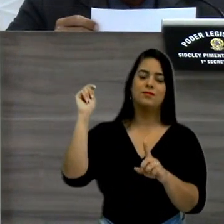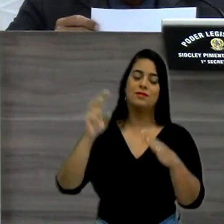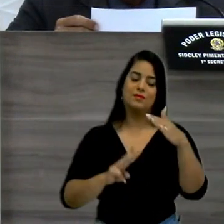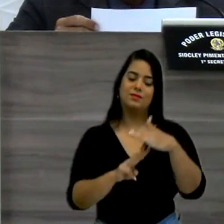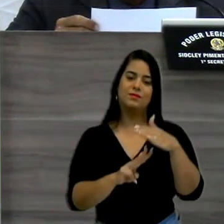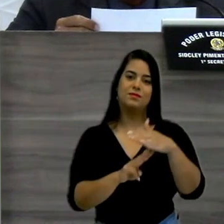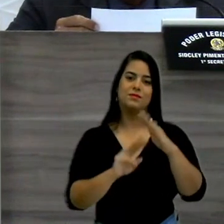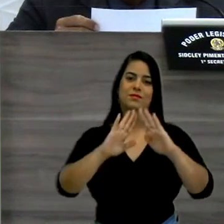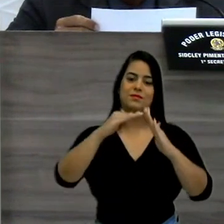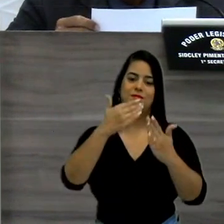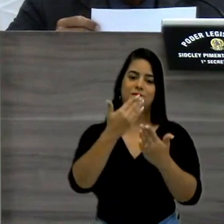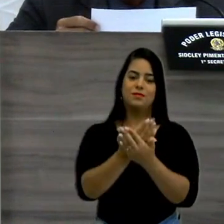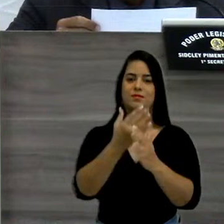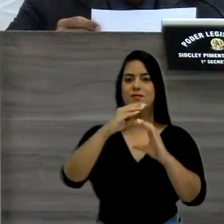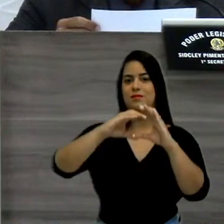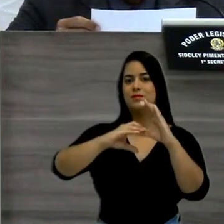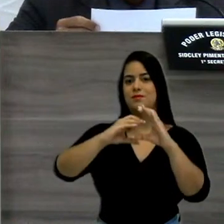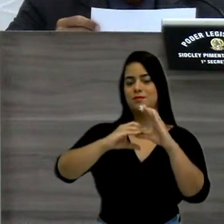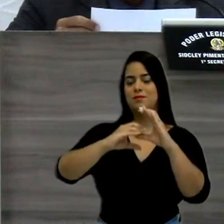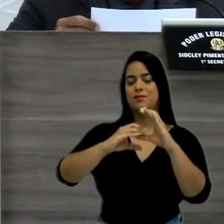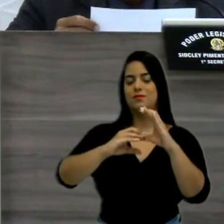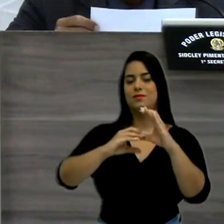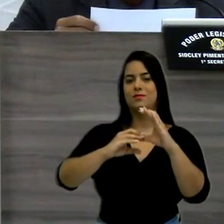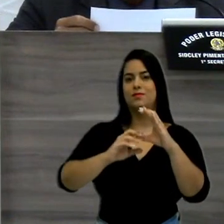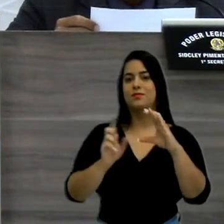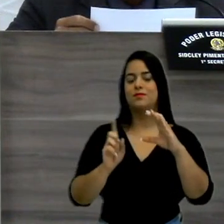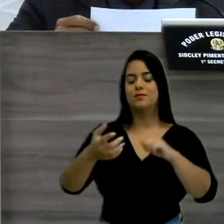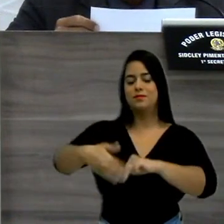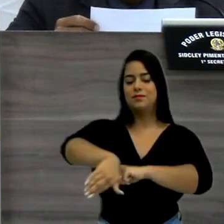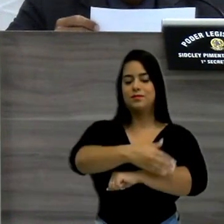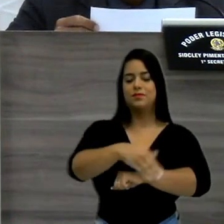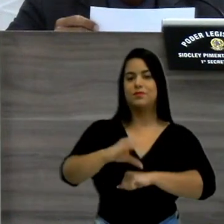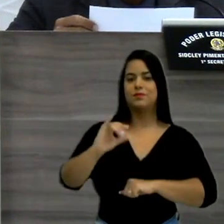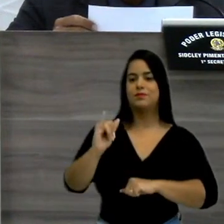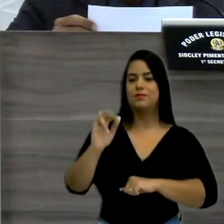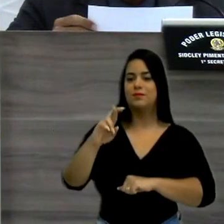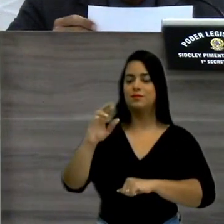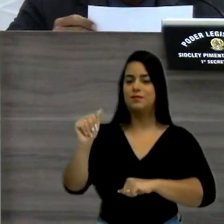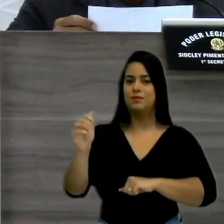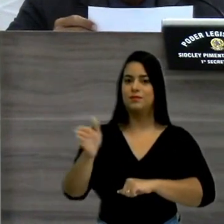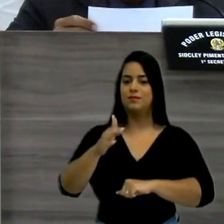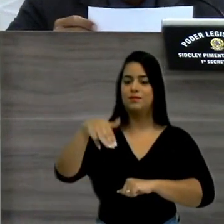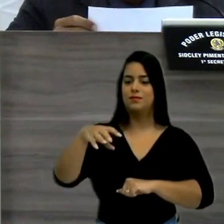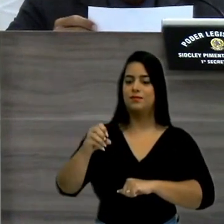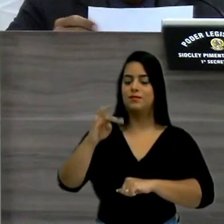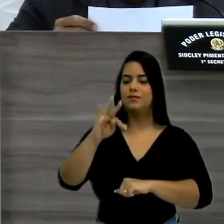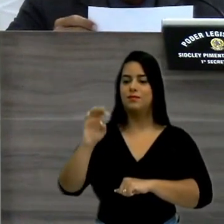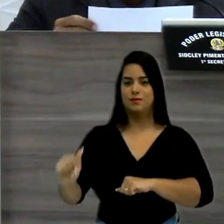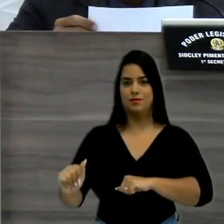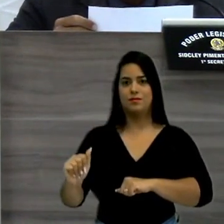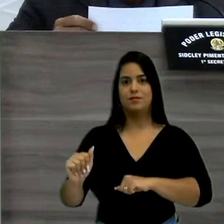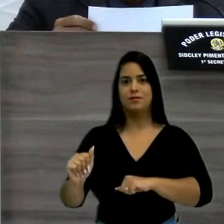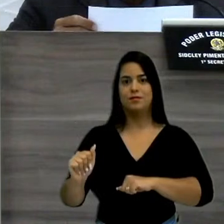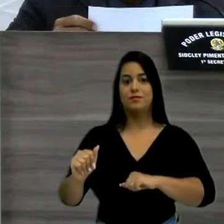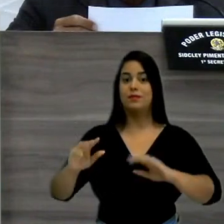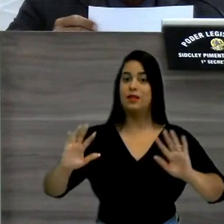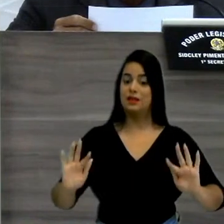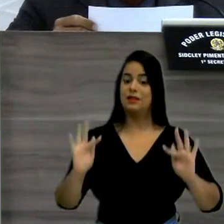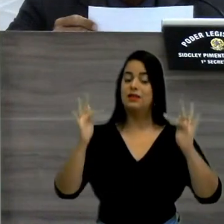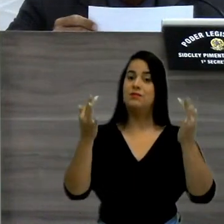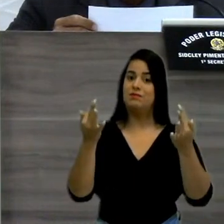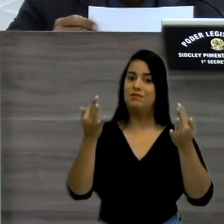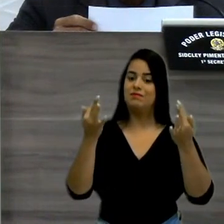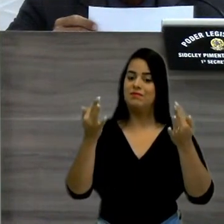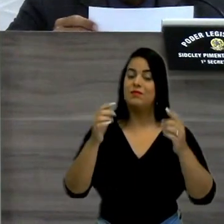poliesportiva do Colégio Cônego João Rodrigues, localizado na Rua Cília Mota, sem número, centro de São Bentuna. Durante a realização do evento, serão